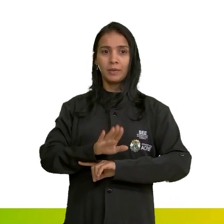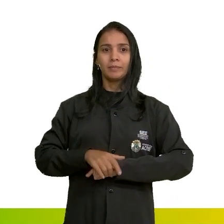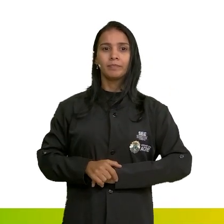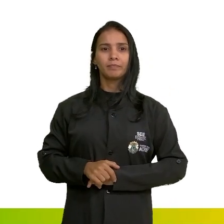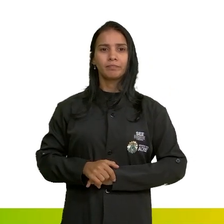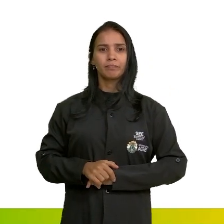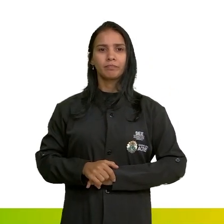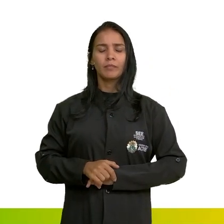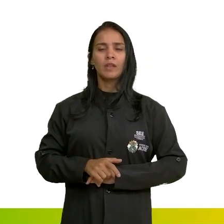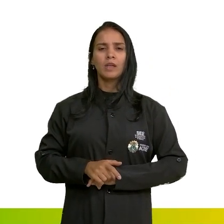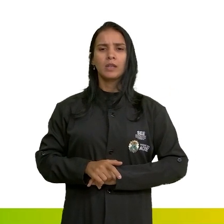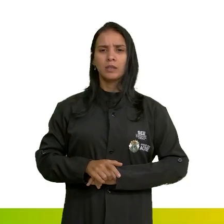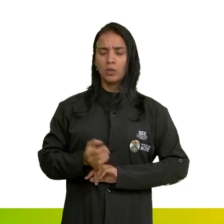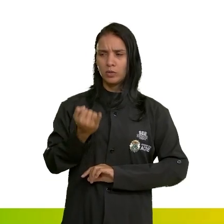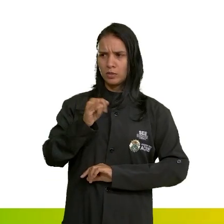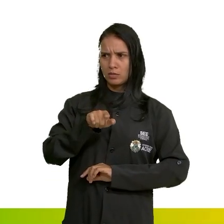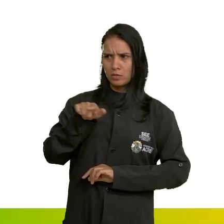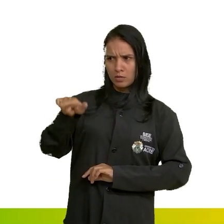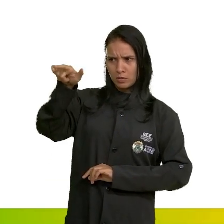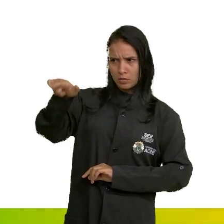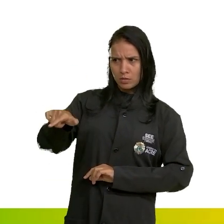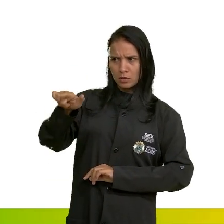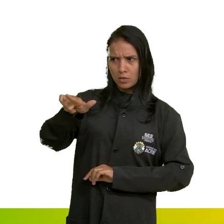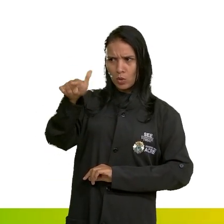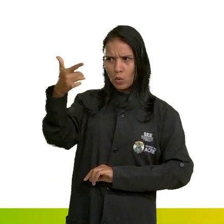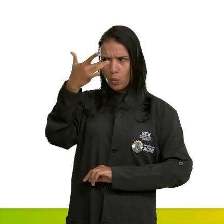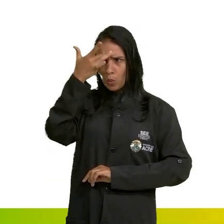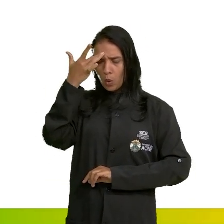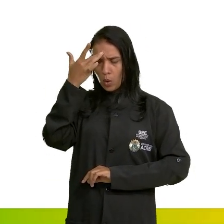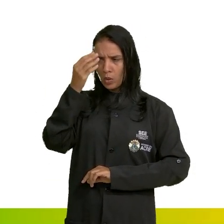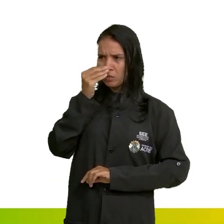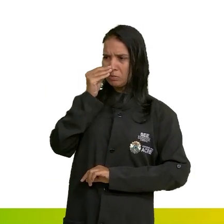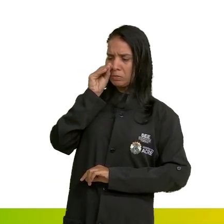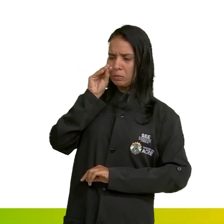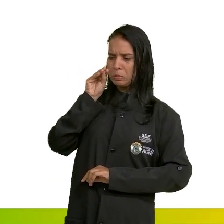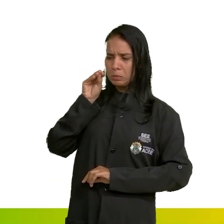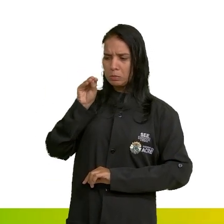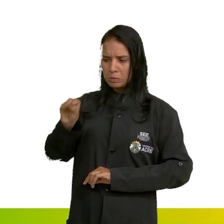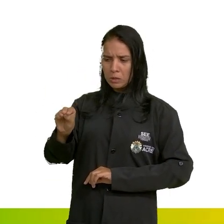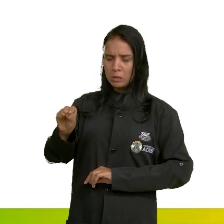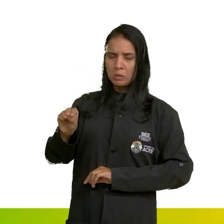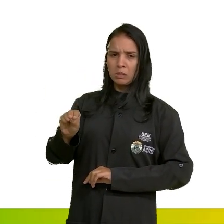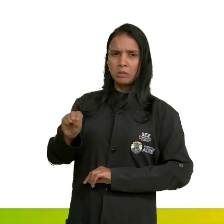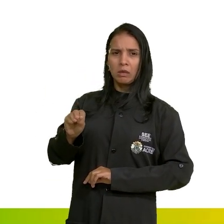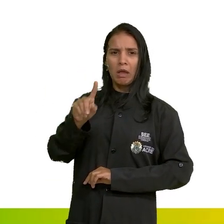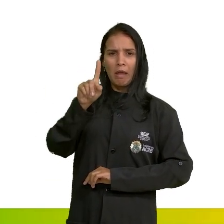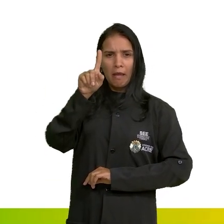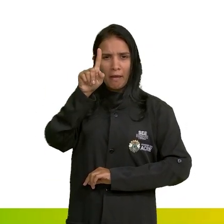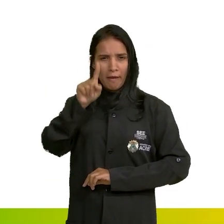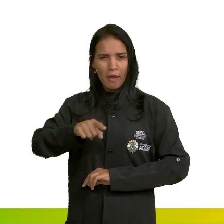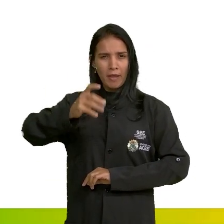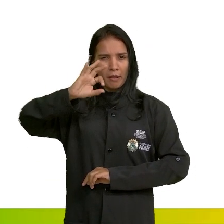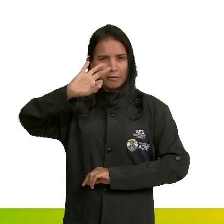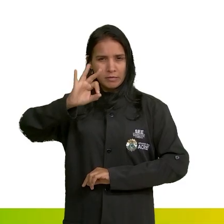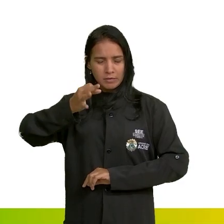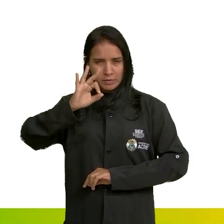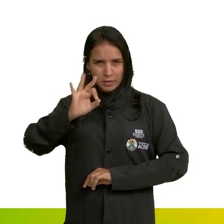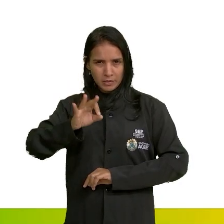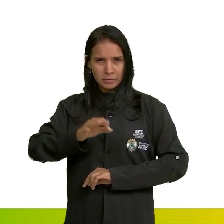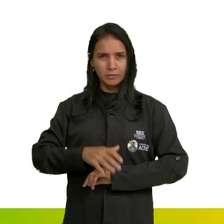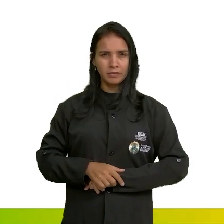ocorre quando rejeitamos aquilo que é diferente, protegendo nossa identidade de influências